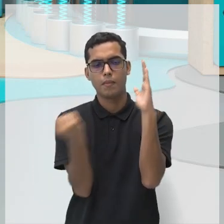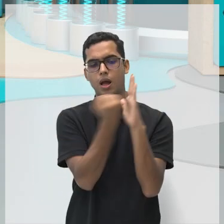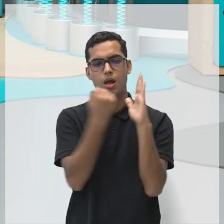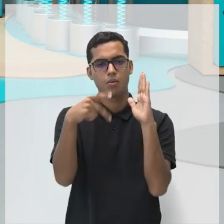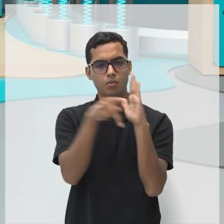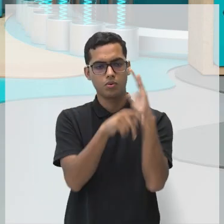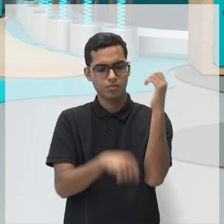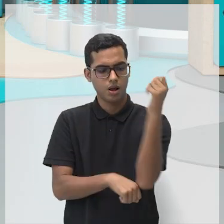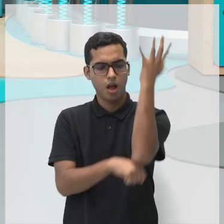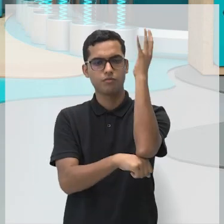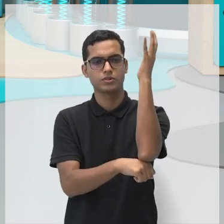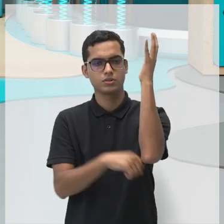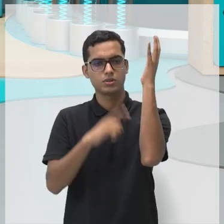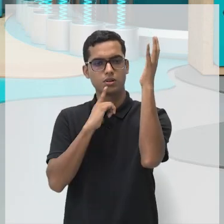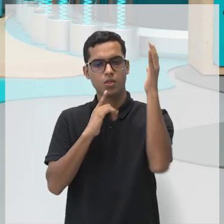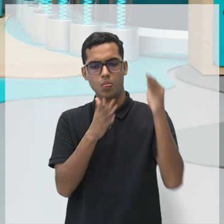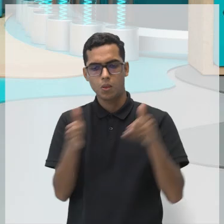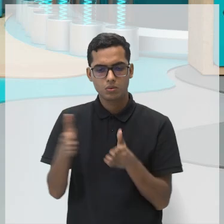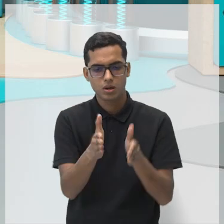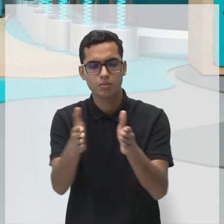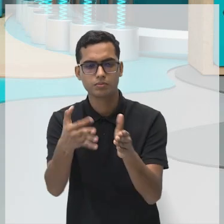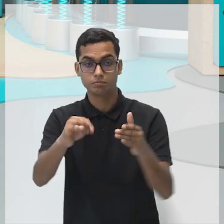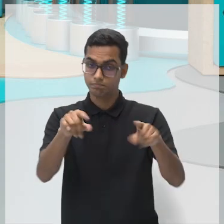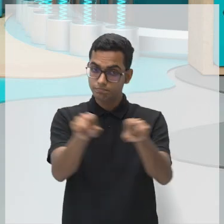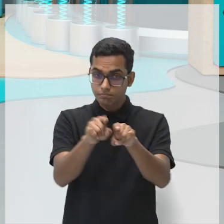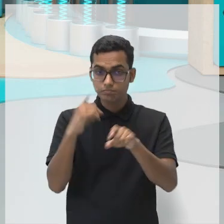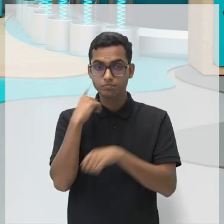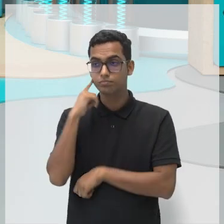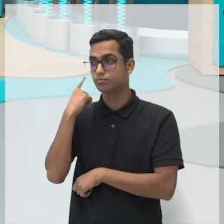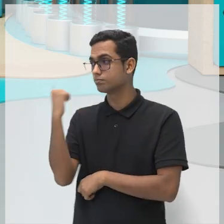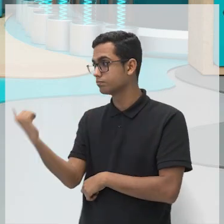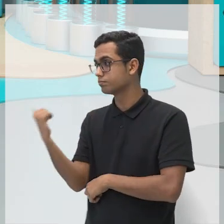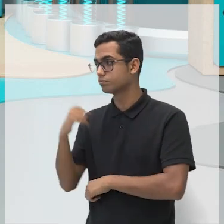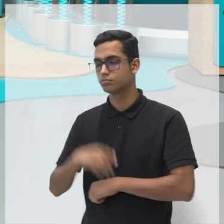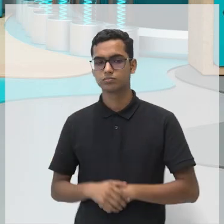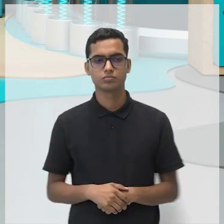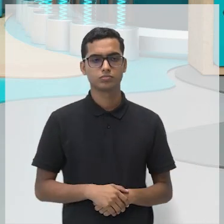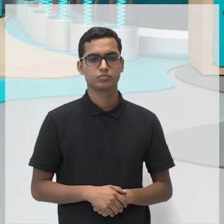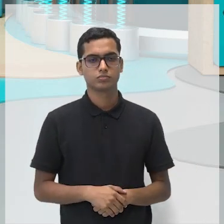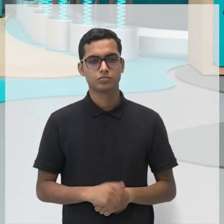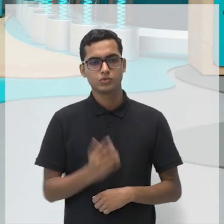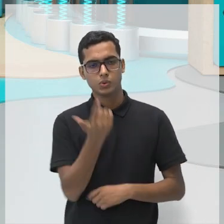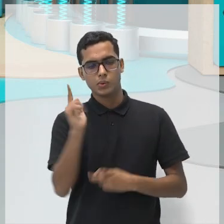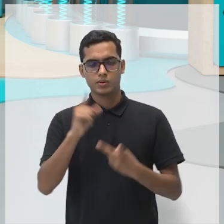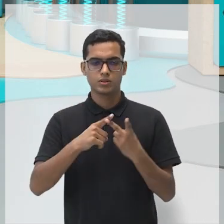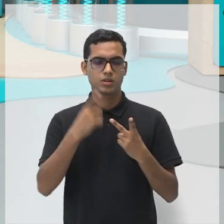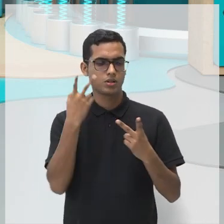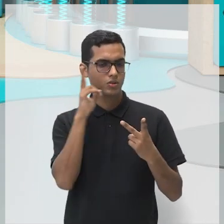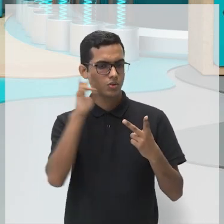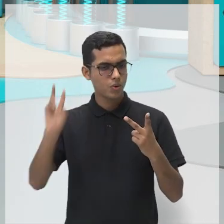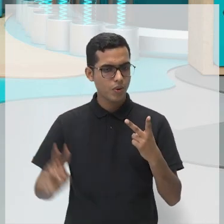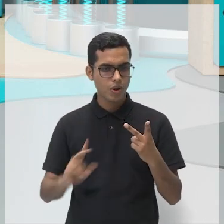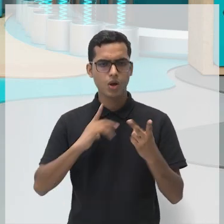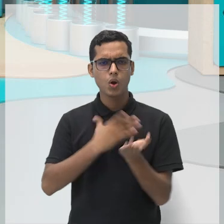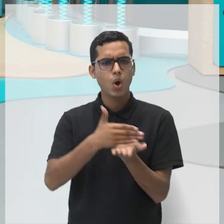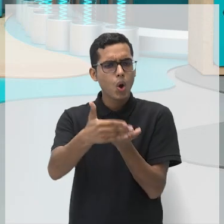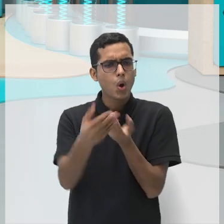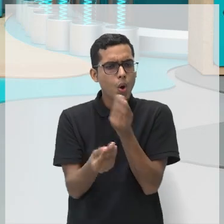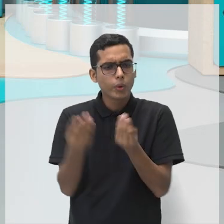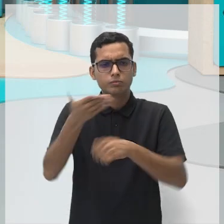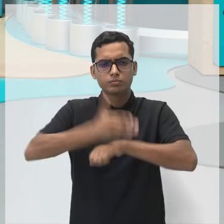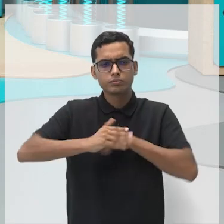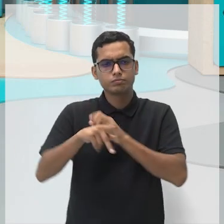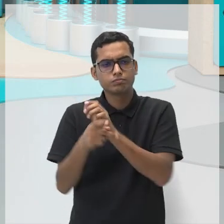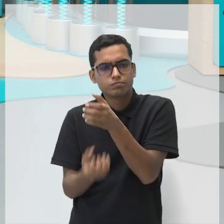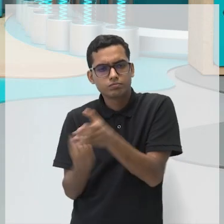ponto, essa vertente histórica. Outra vertente diz que o paintball começou aí como uma atividade